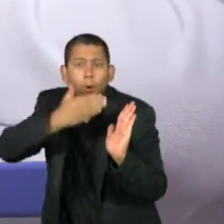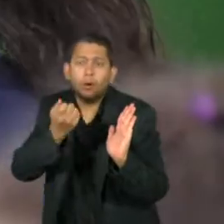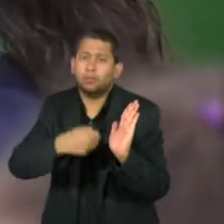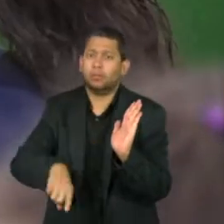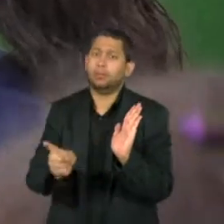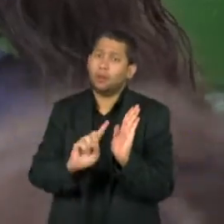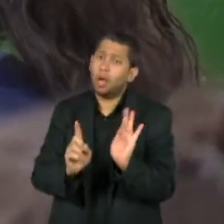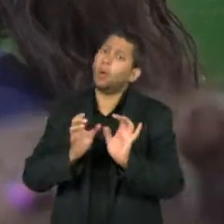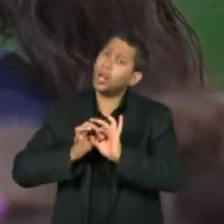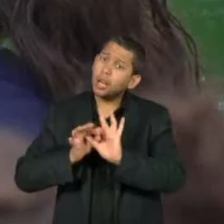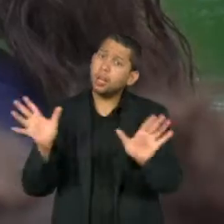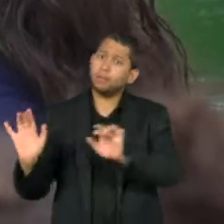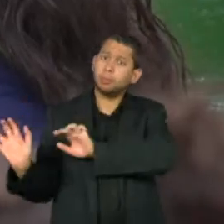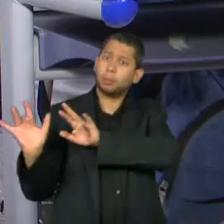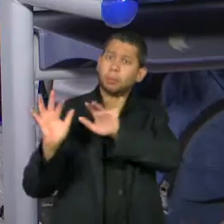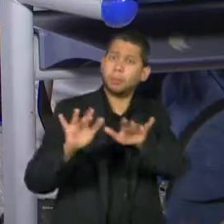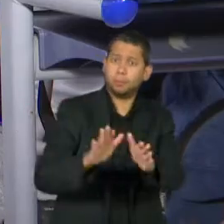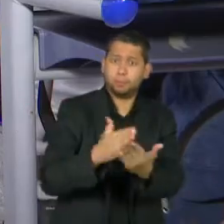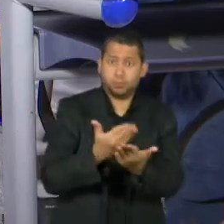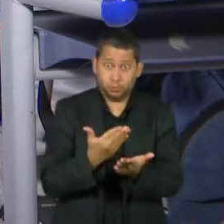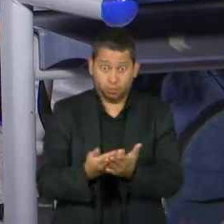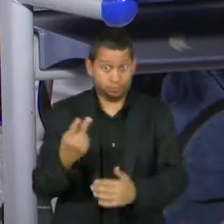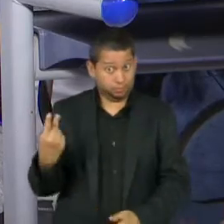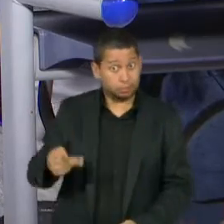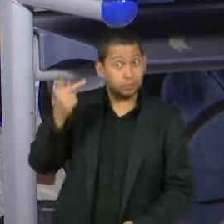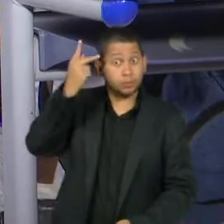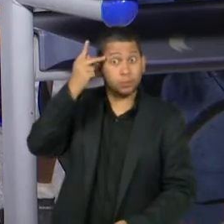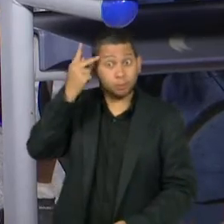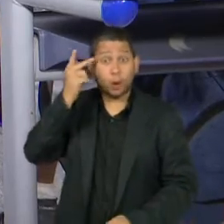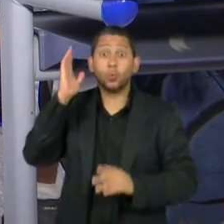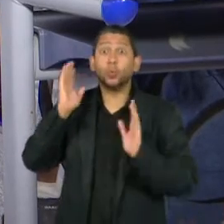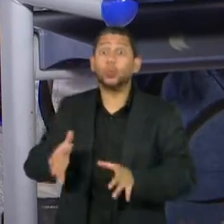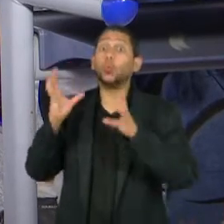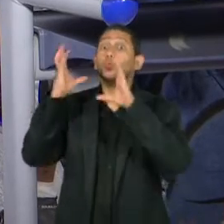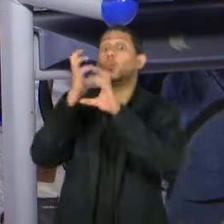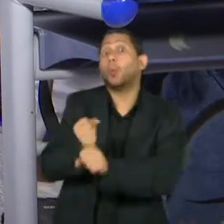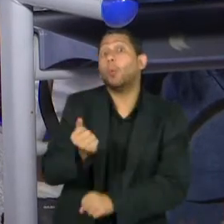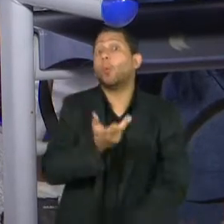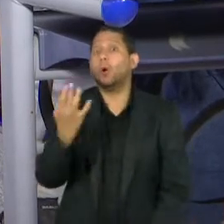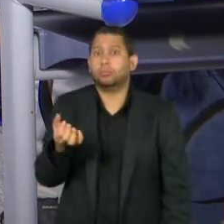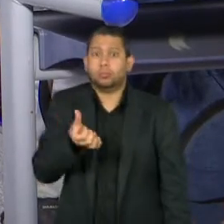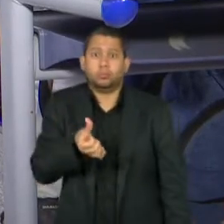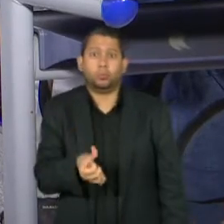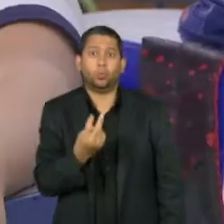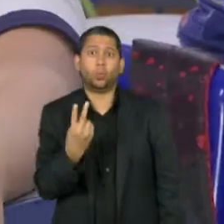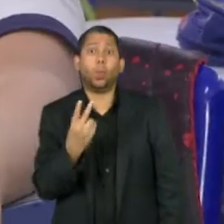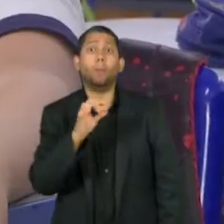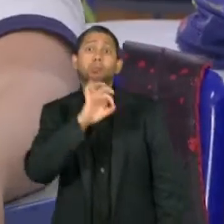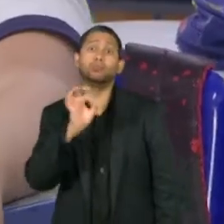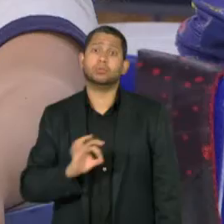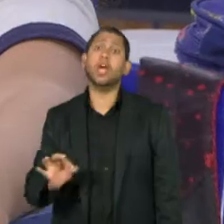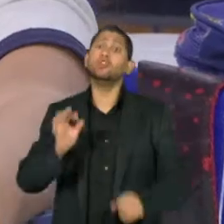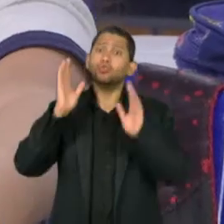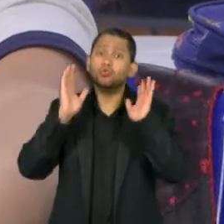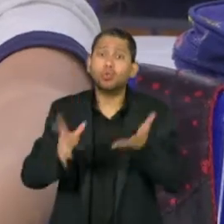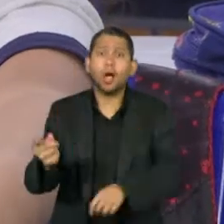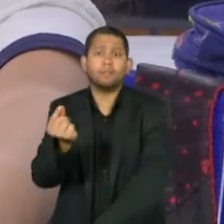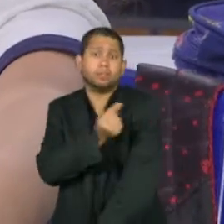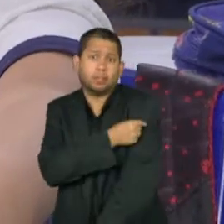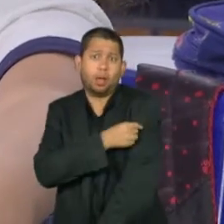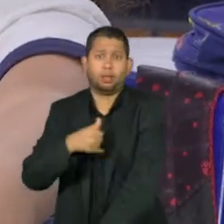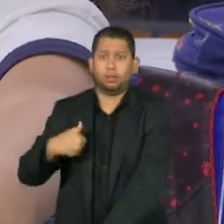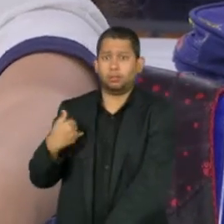frequente a escola. A capital atingiu este fim de semana um índice de 62% de crianças de 5 a 11